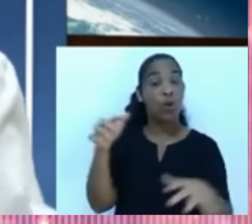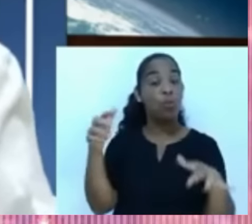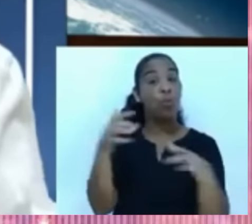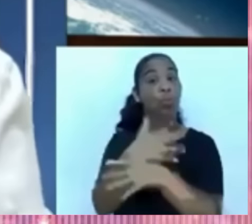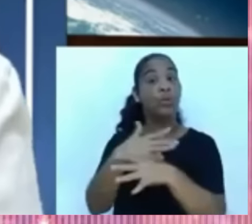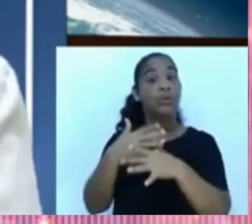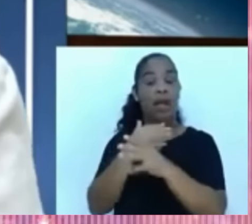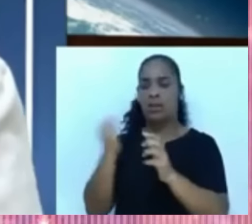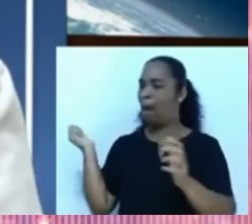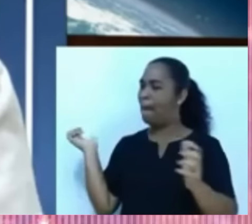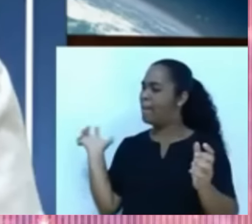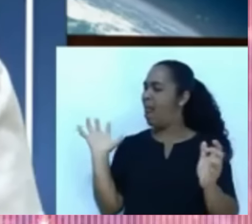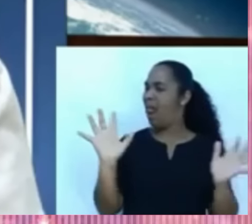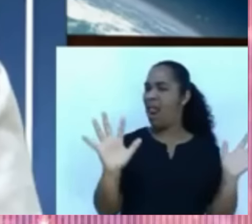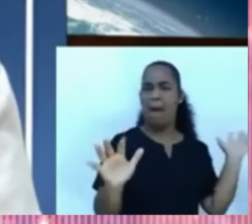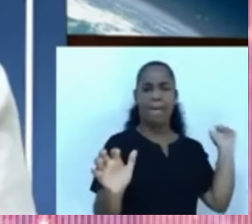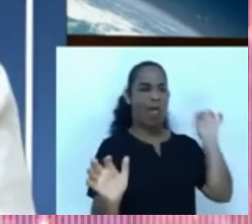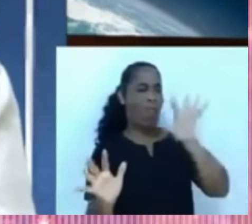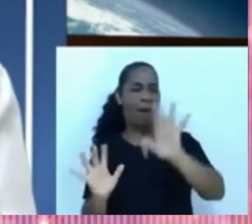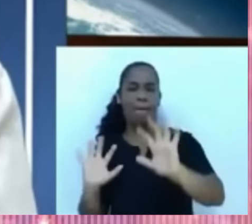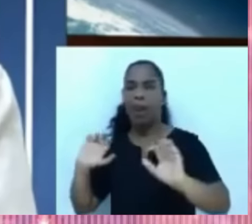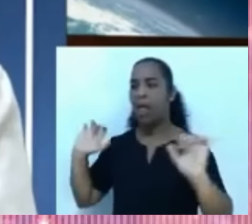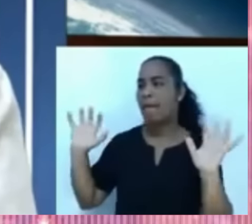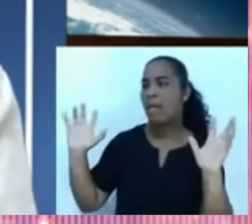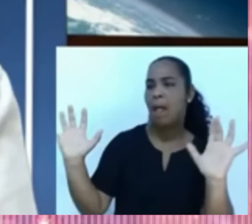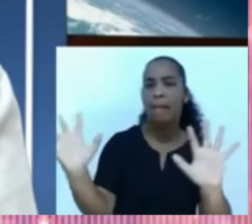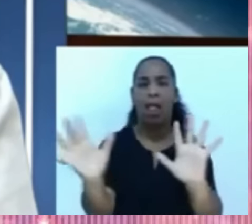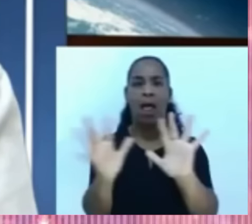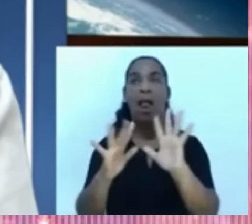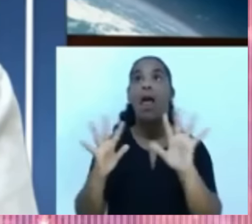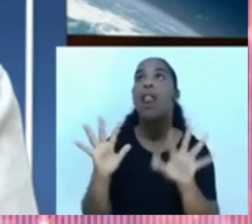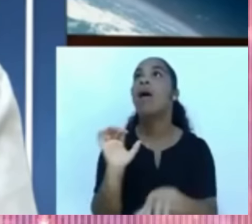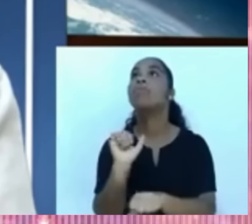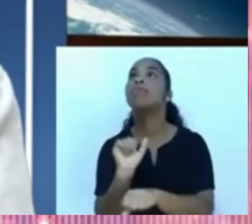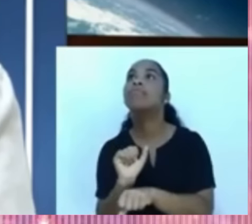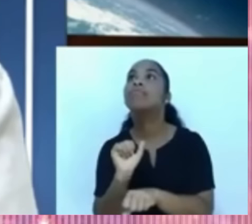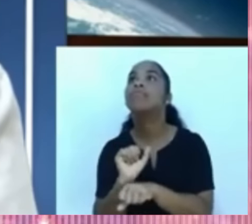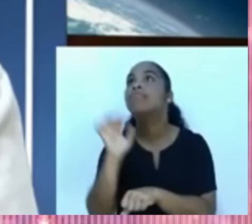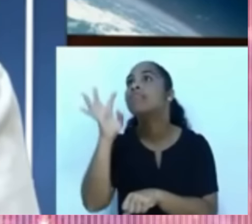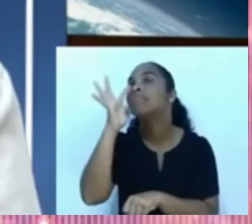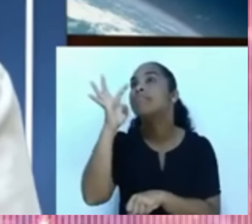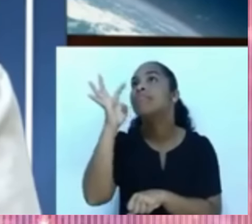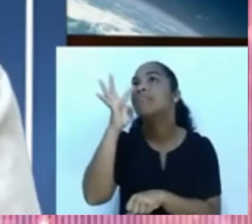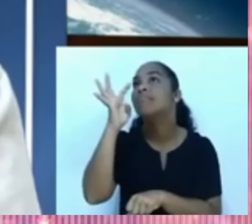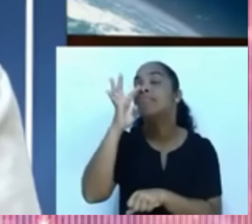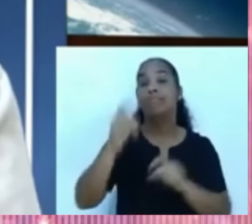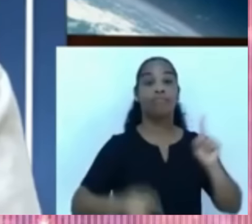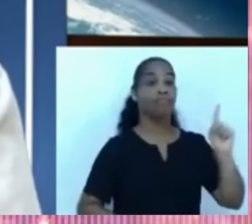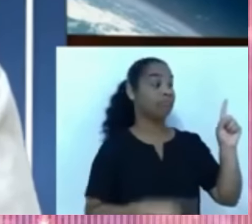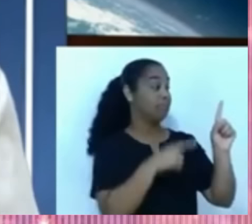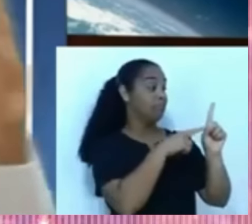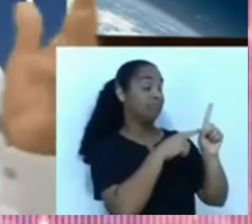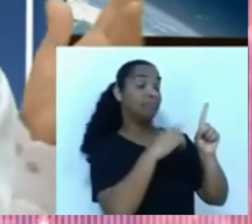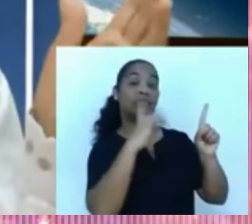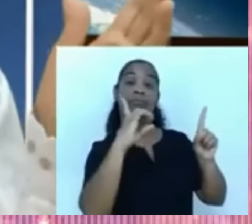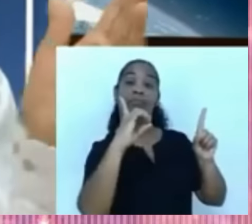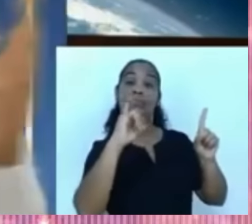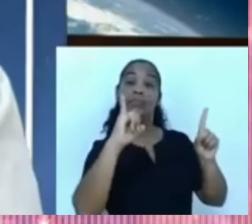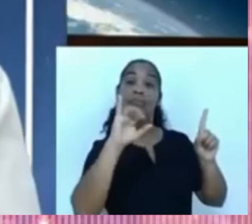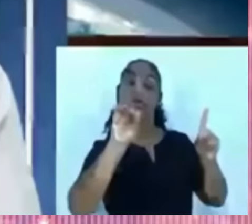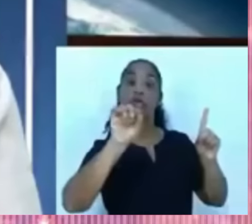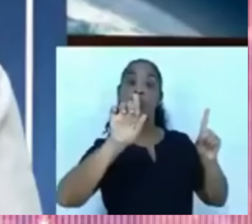multidão reuniu-se mais do que aquilo que era esperado chega diógenis que era